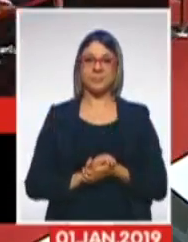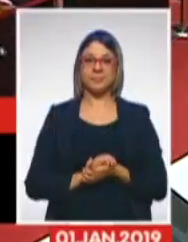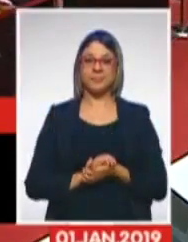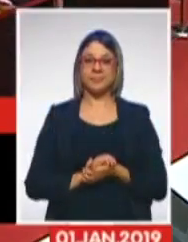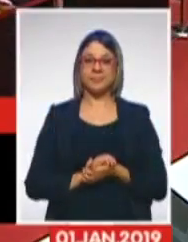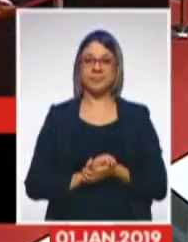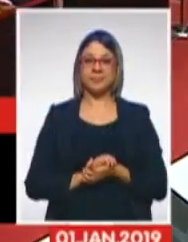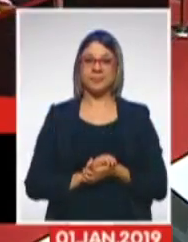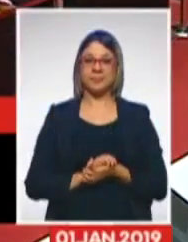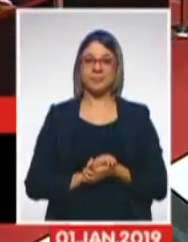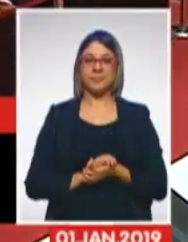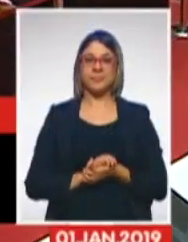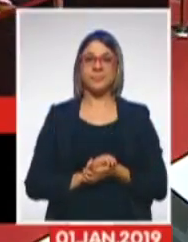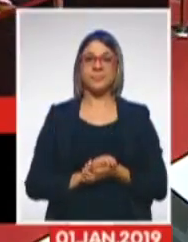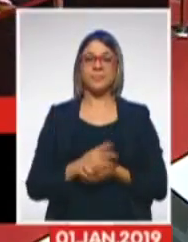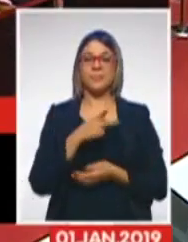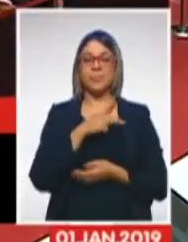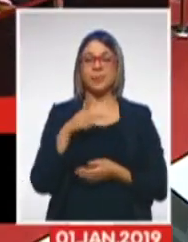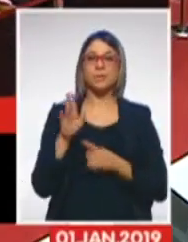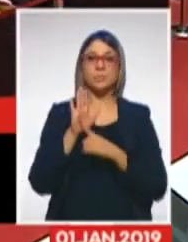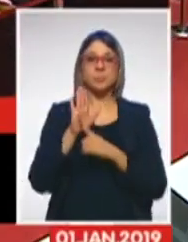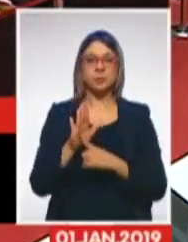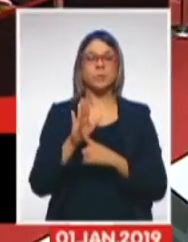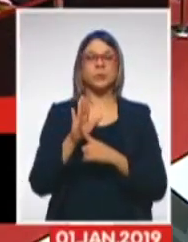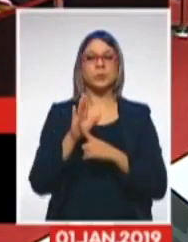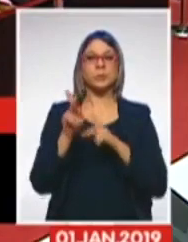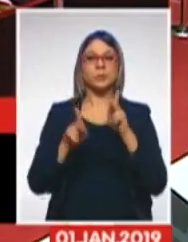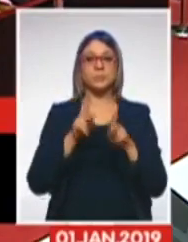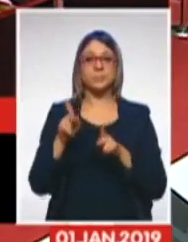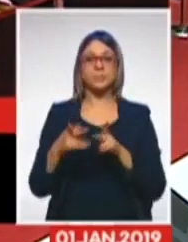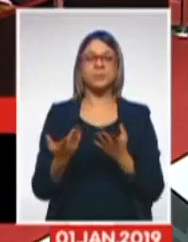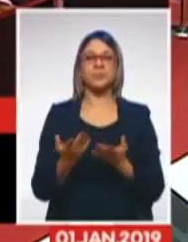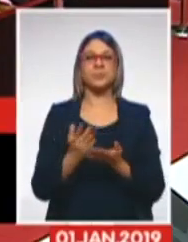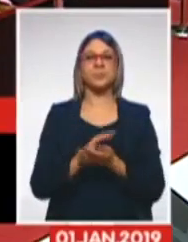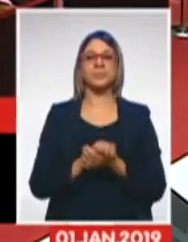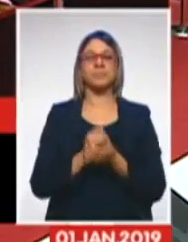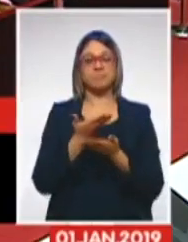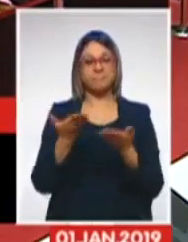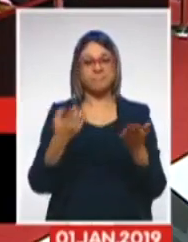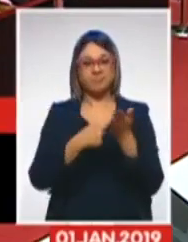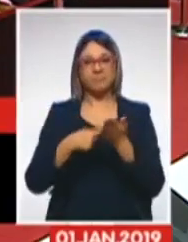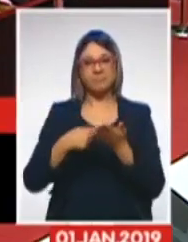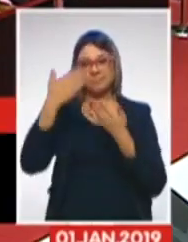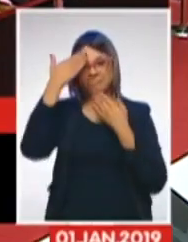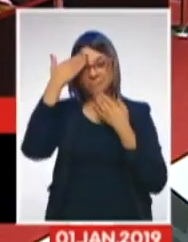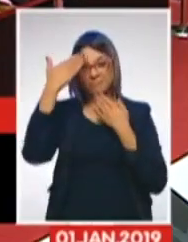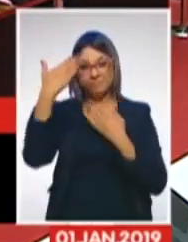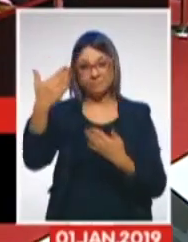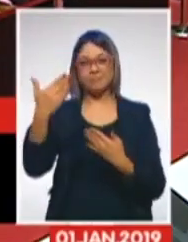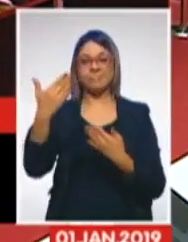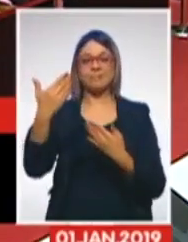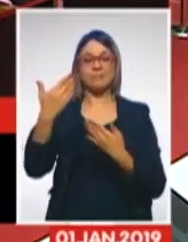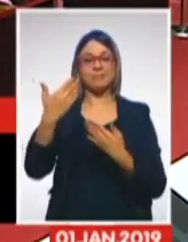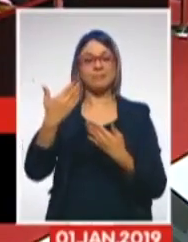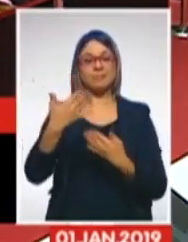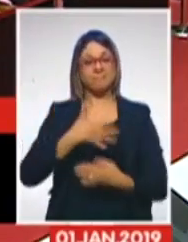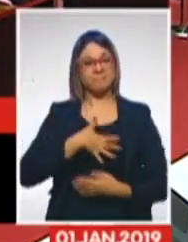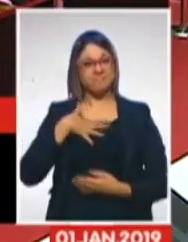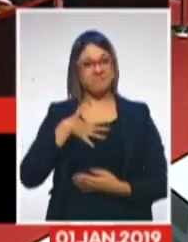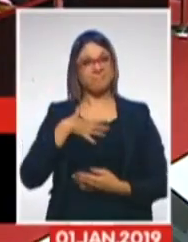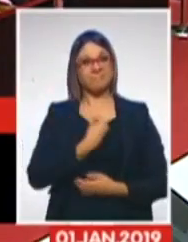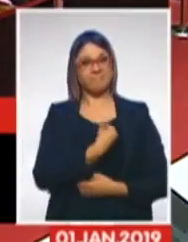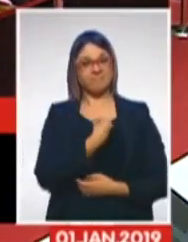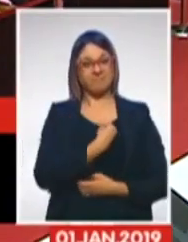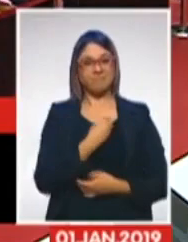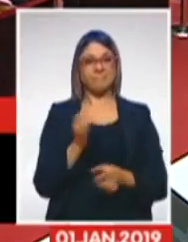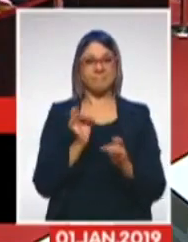A presidência manifesta às autoridades e os demais convidados os agradecimentos pela honrosa presença e,